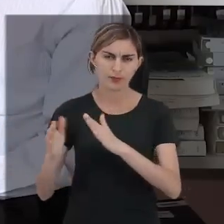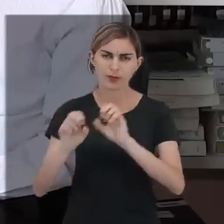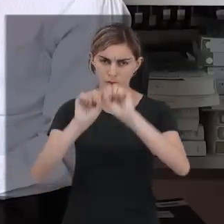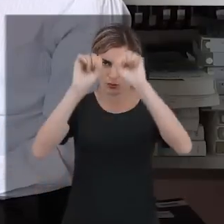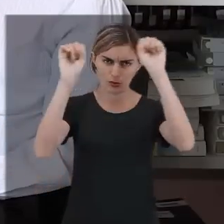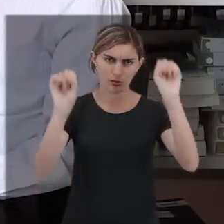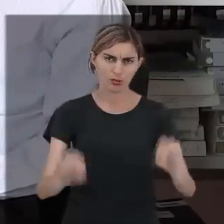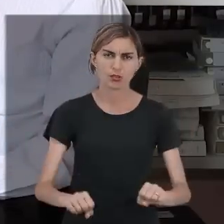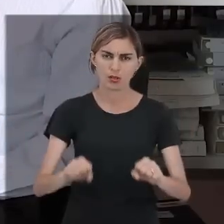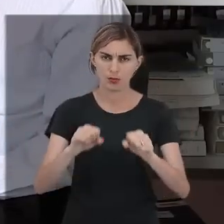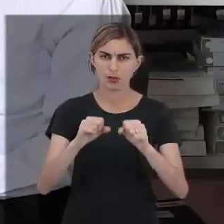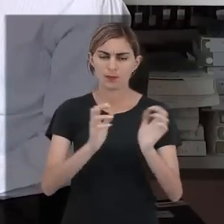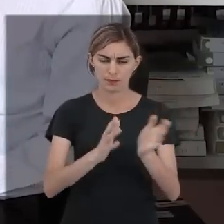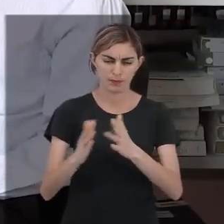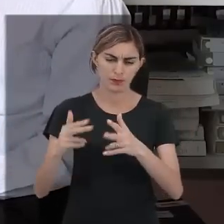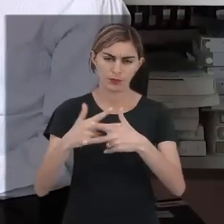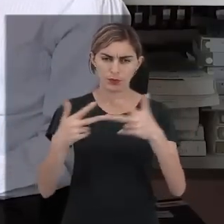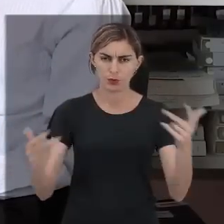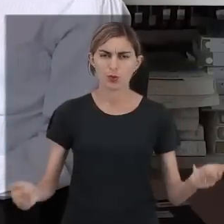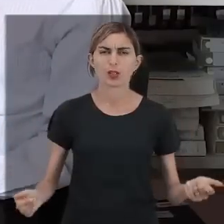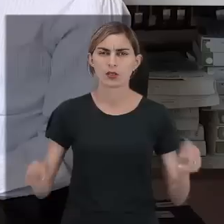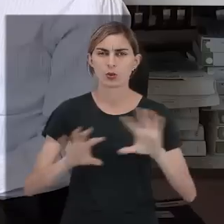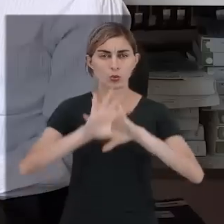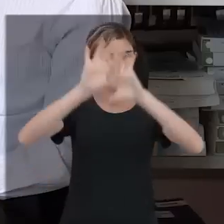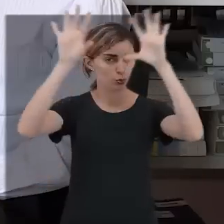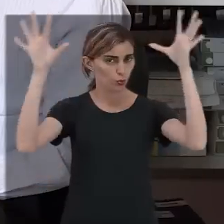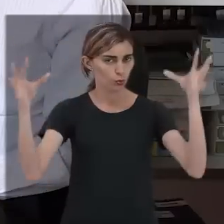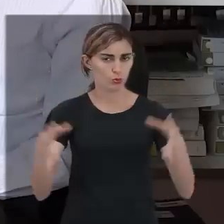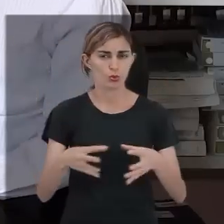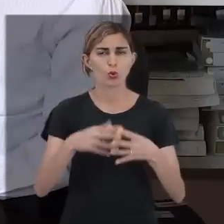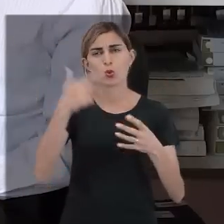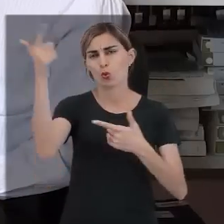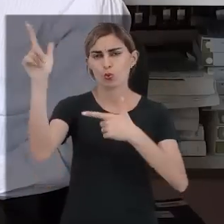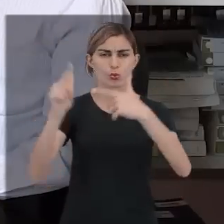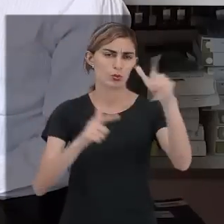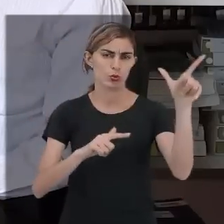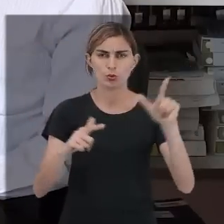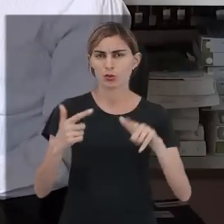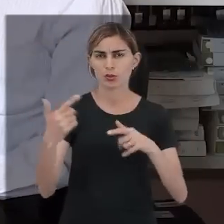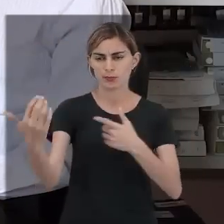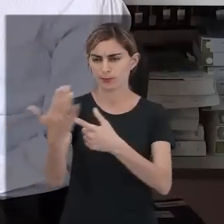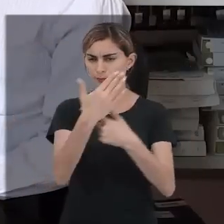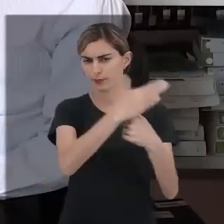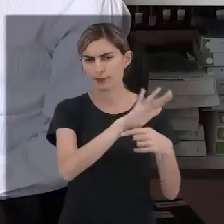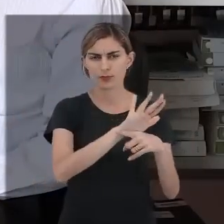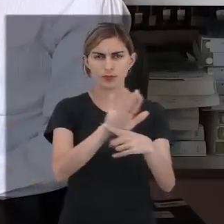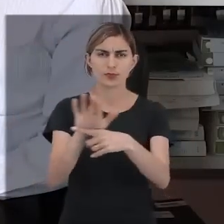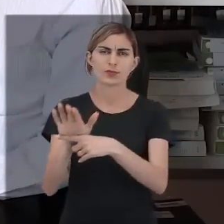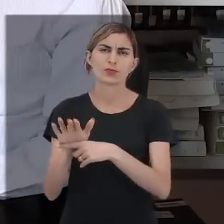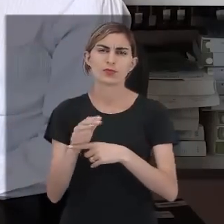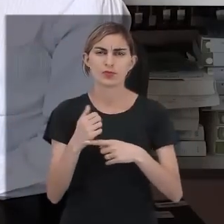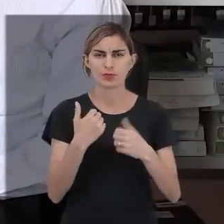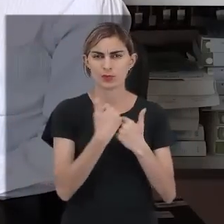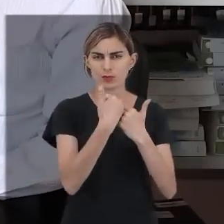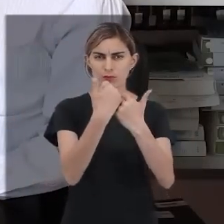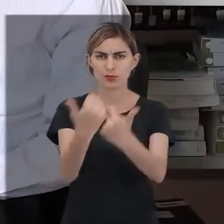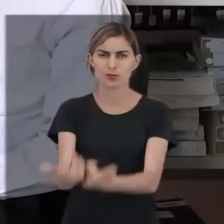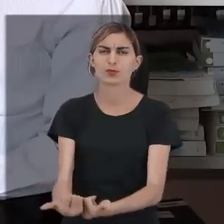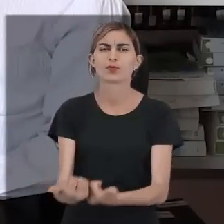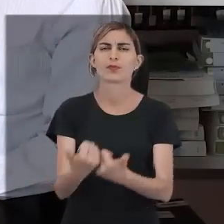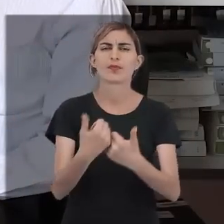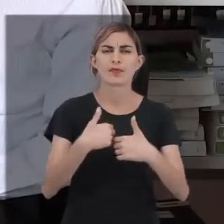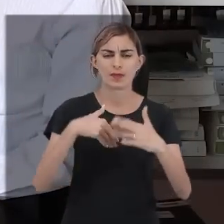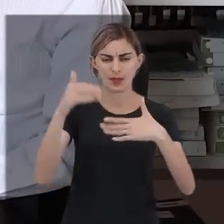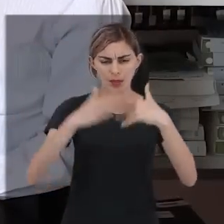sistema integrado de qualidade, ele engloba outras ferramentas que ajudam, que dão suporte, né, na implementação,